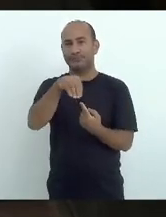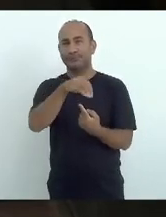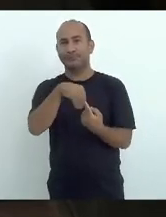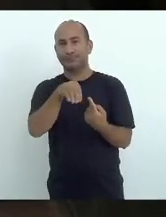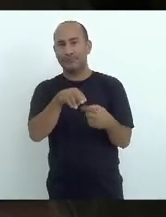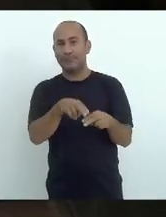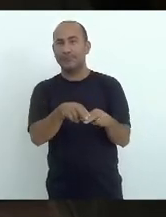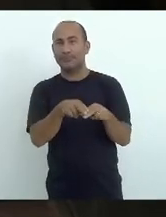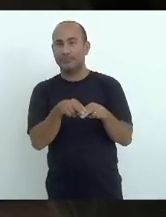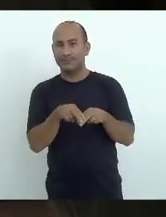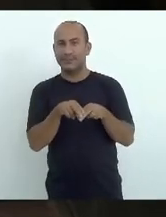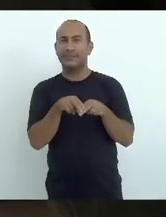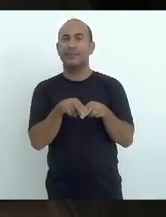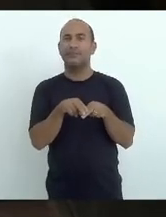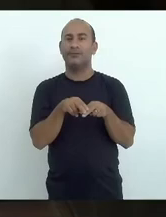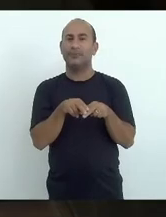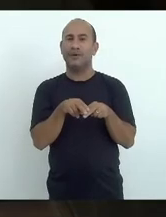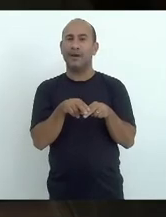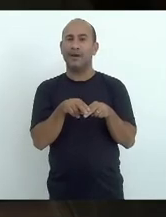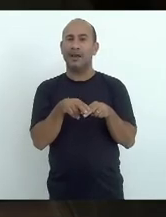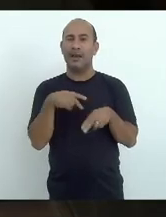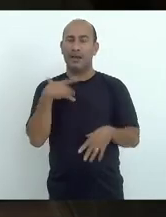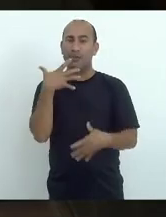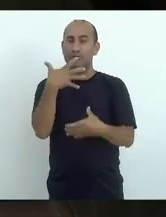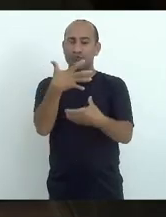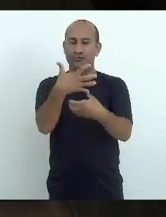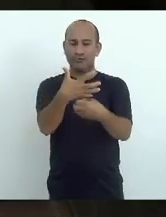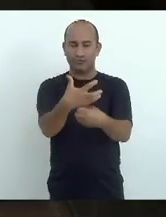votação para me somar